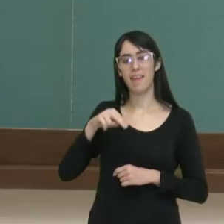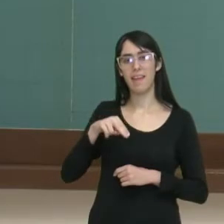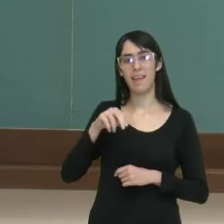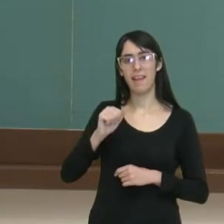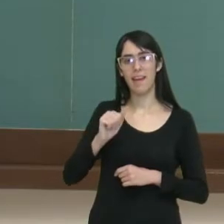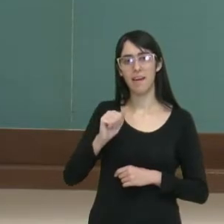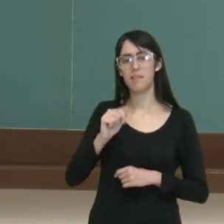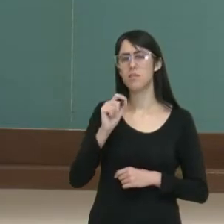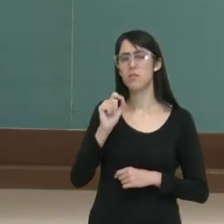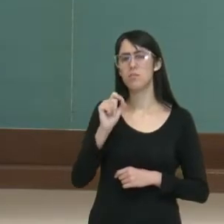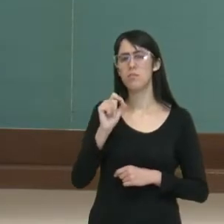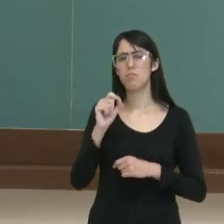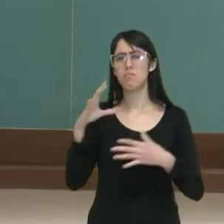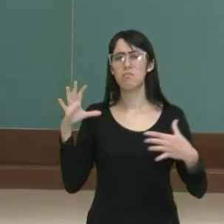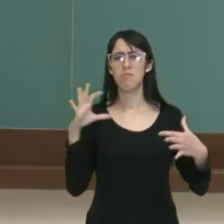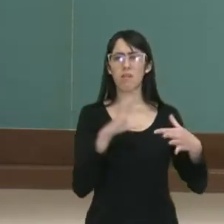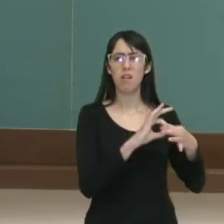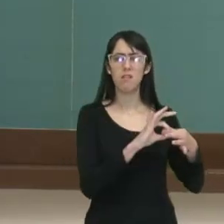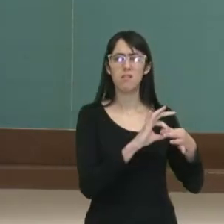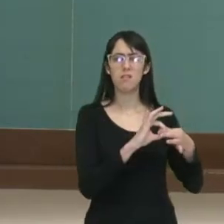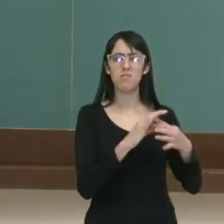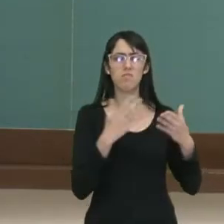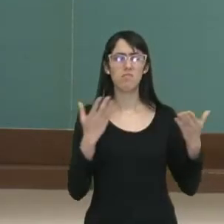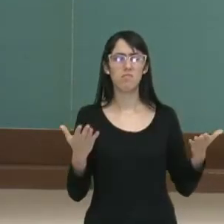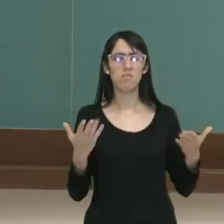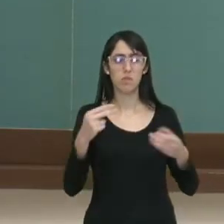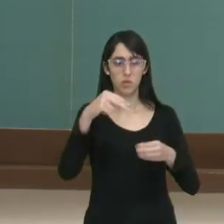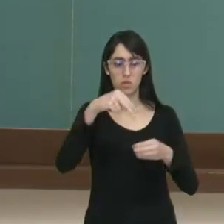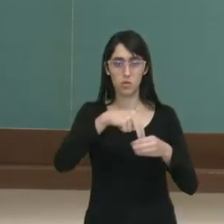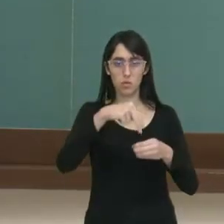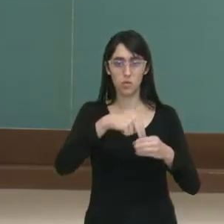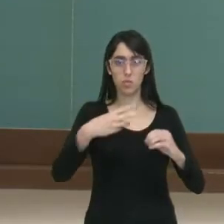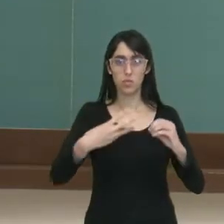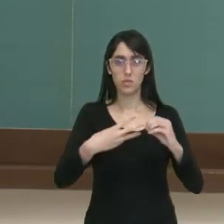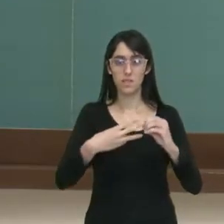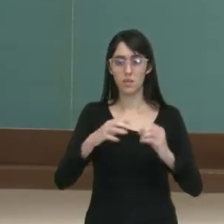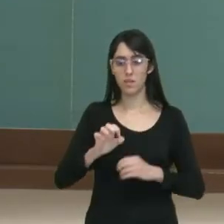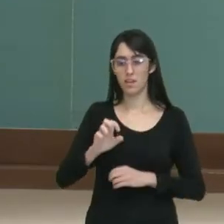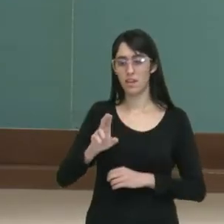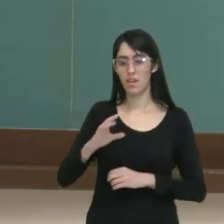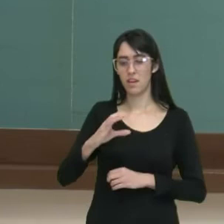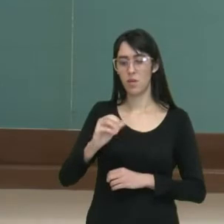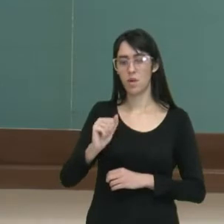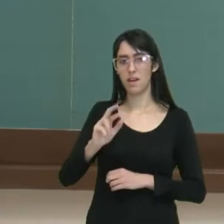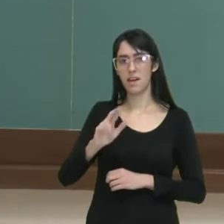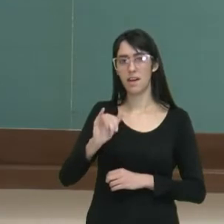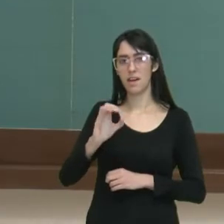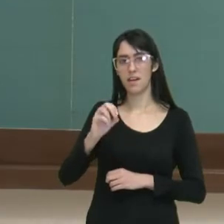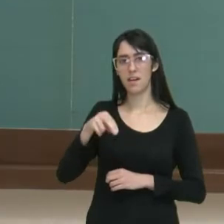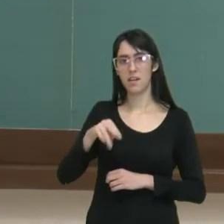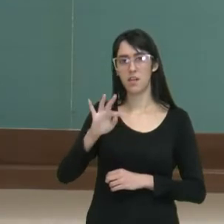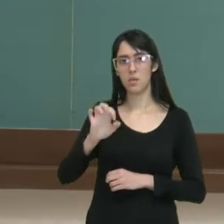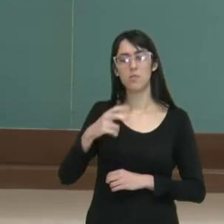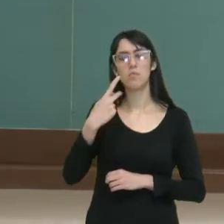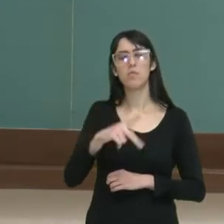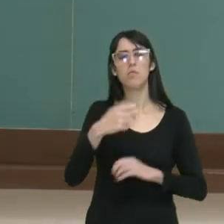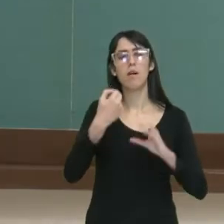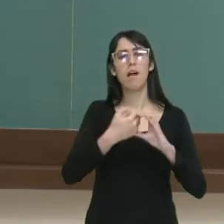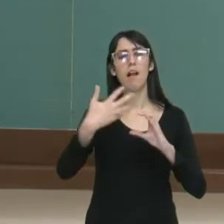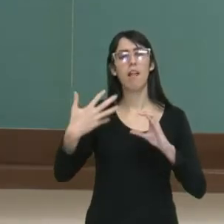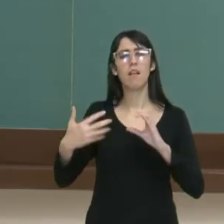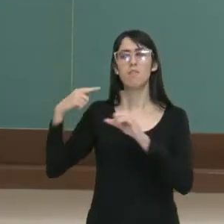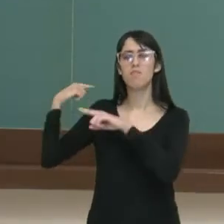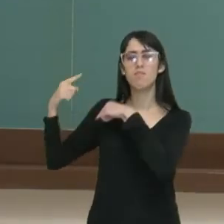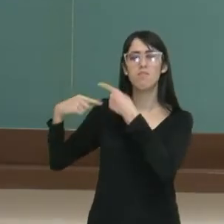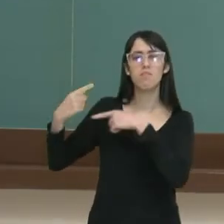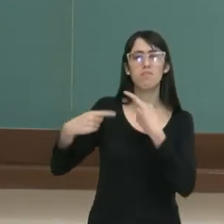Qual é a relação entre o núcleo das células eucariontes e as características hereditárias dos seres vivos?